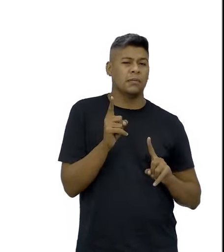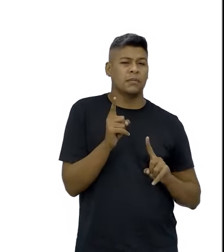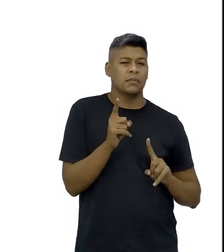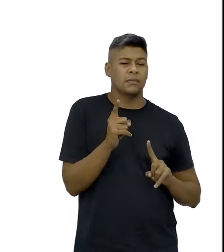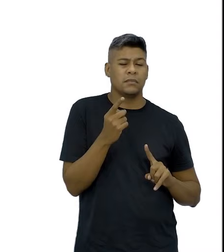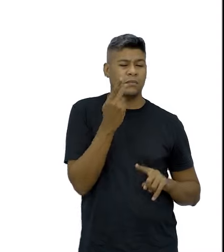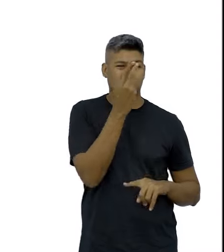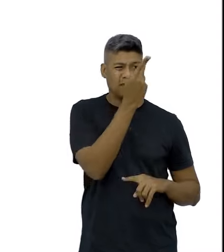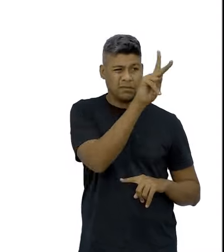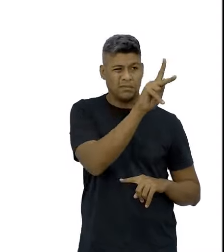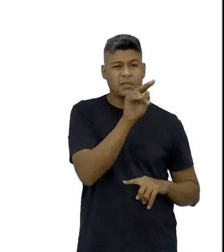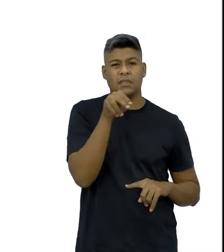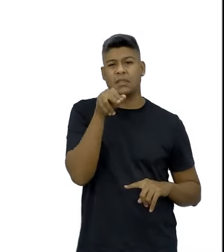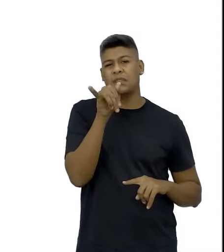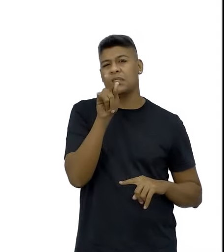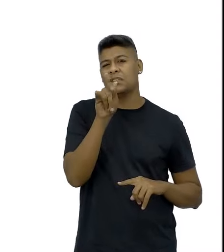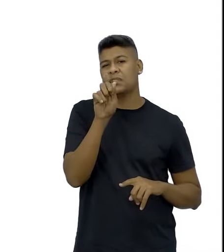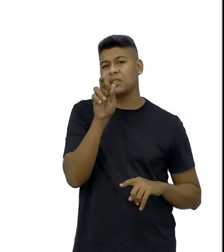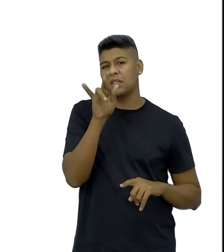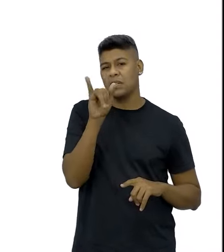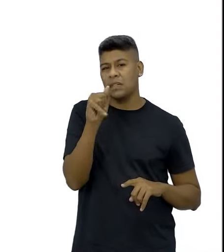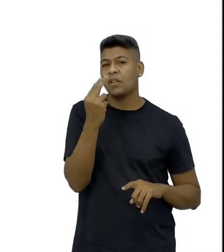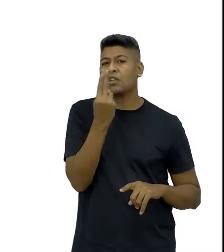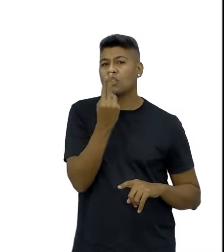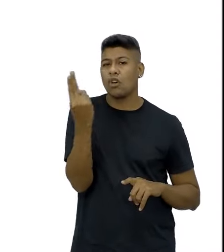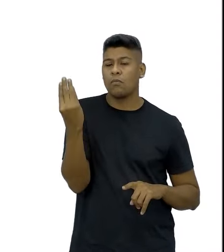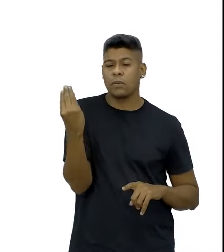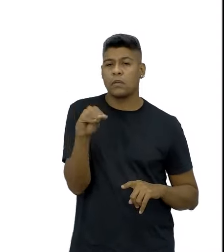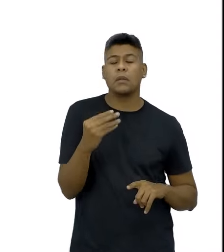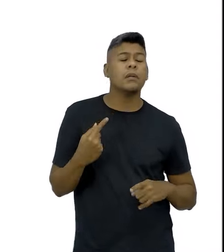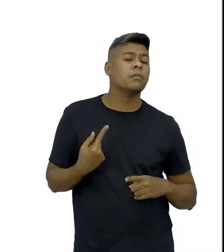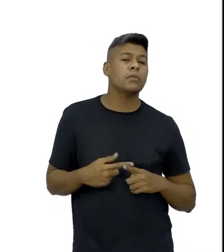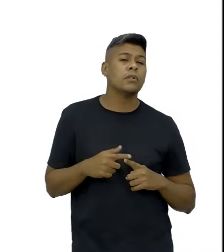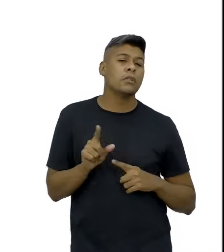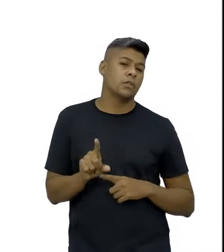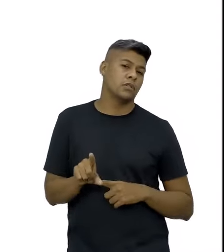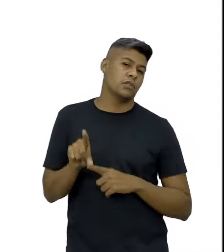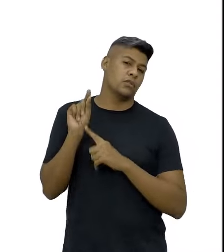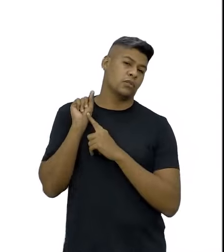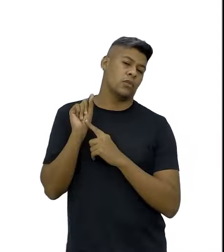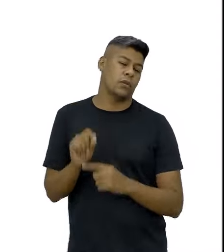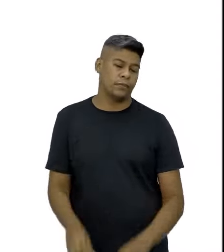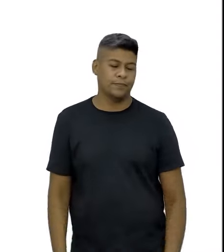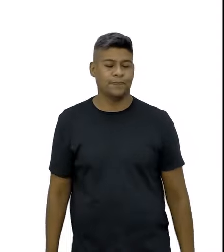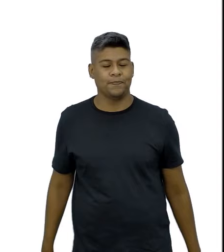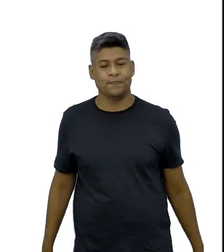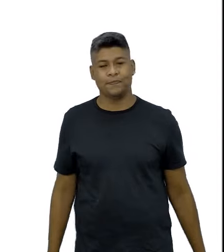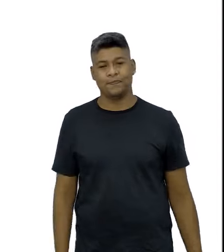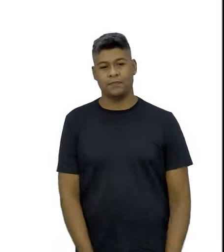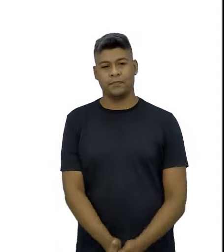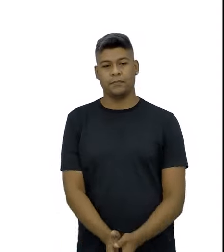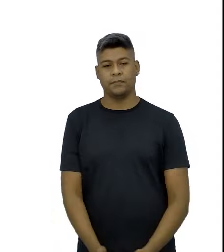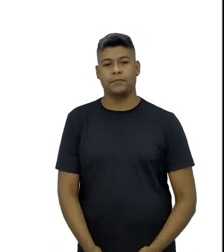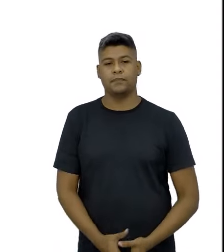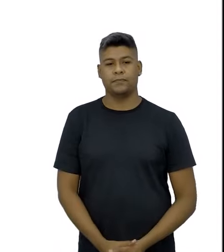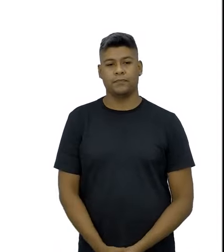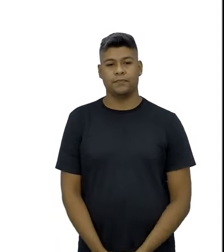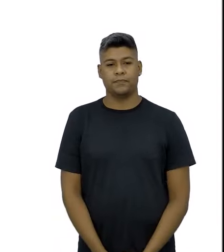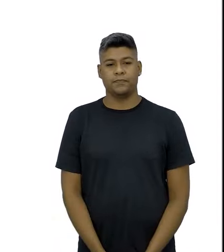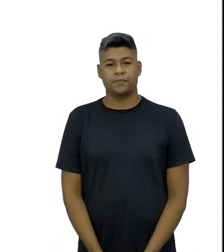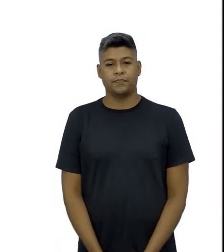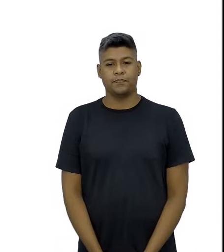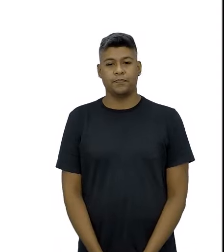eles escreverão o seu nome. E por que eu escolhi? Então, vamos falar sobre ela. O primeiro aspecto a